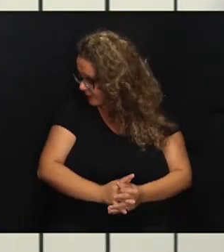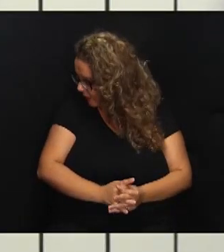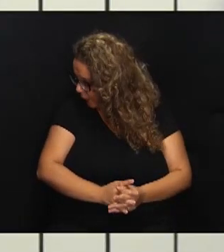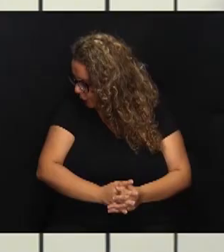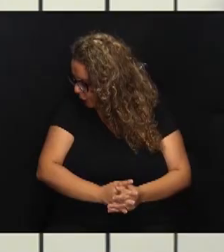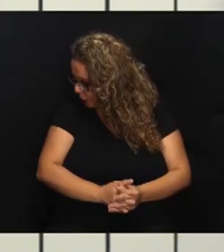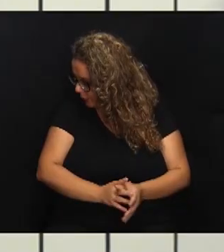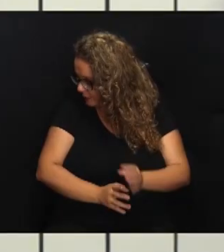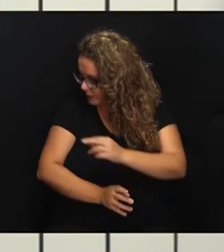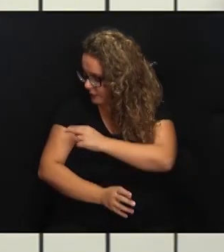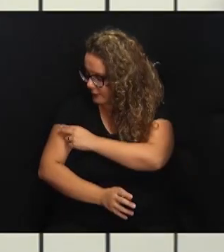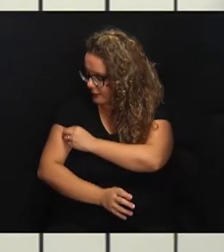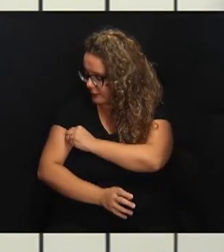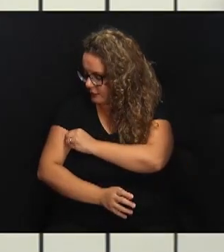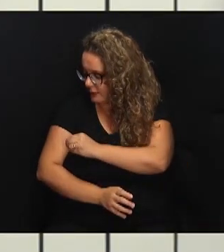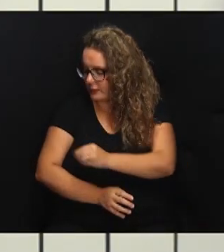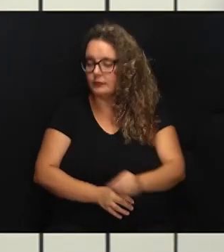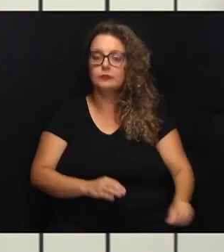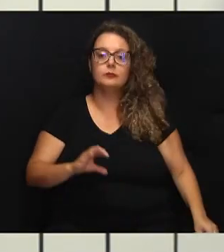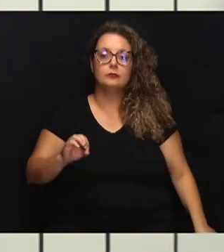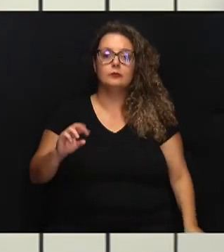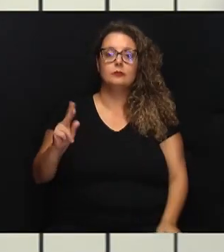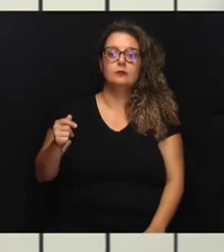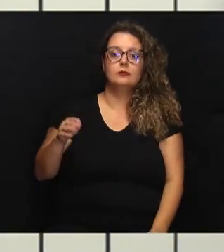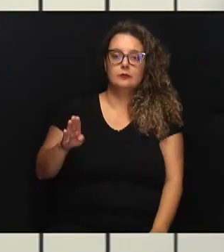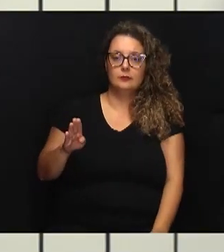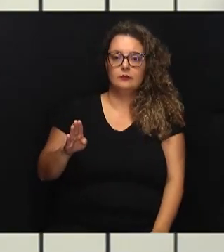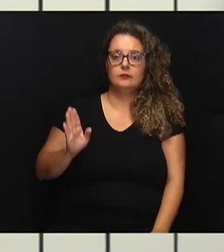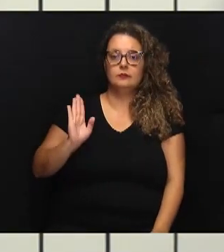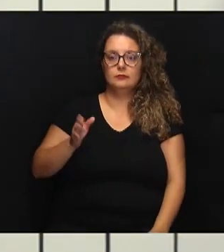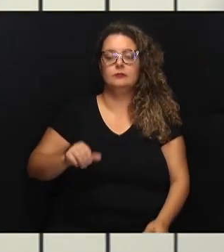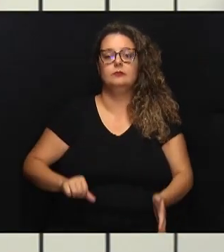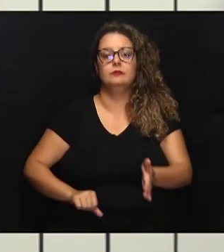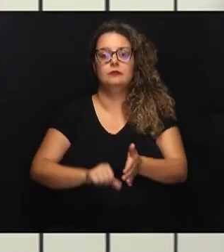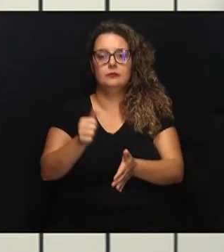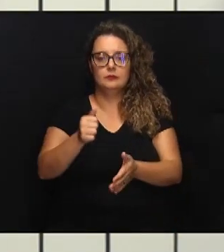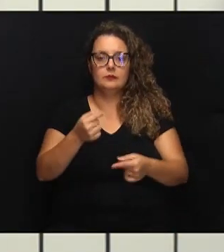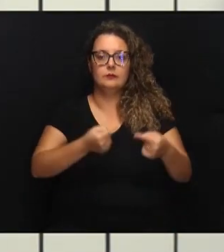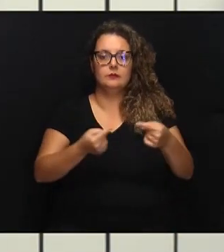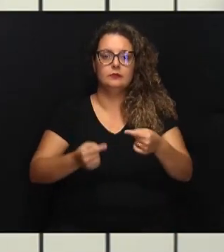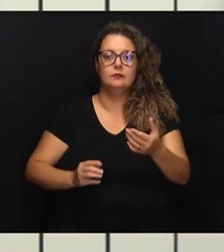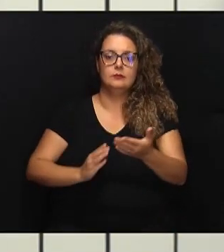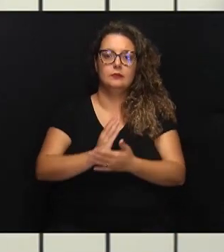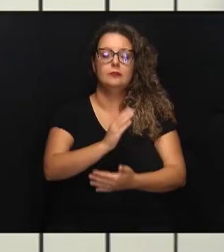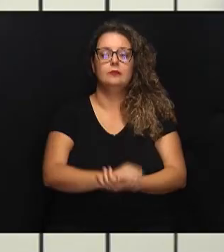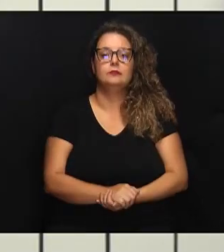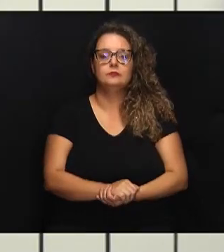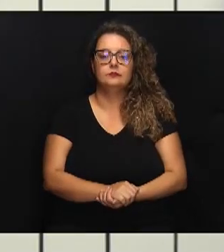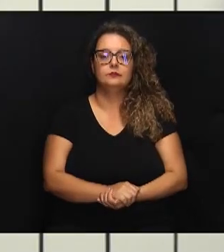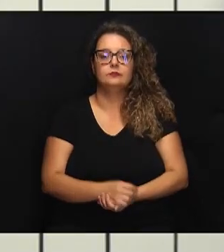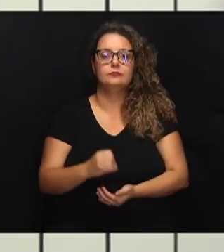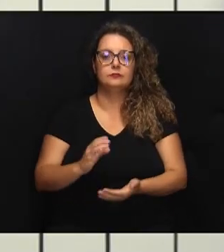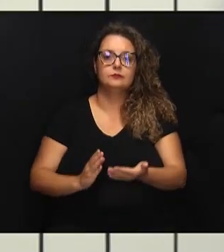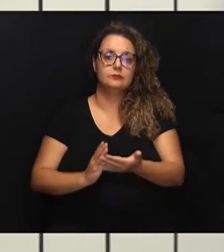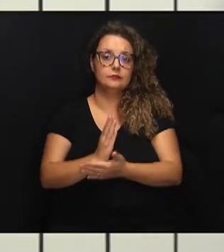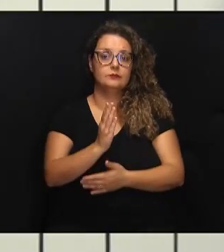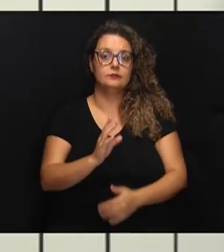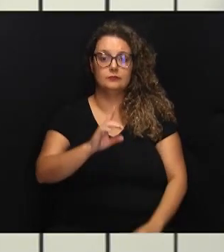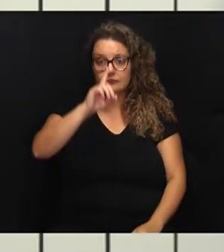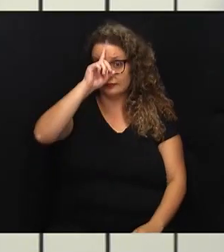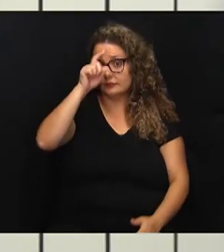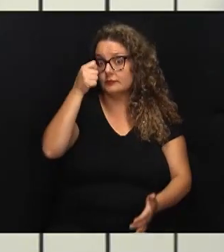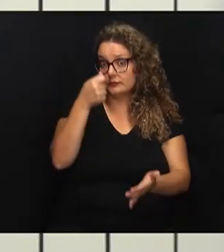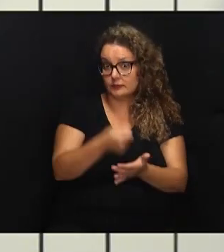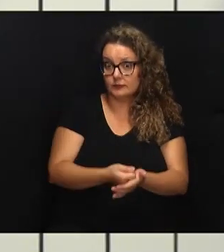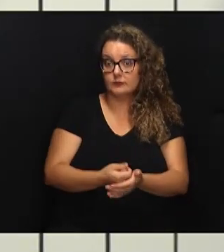da Coab, ele já foi aprovado em primeira discussão e agora, se aprovado em definitivo, ele